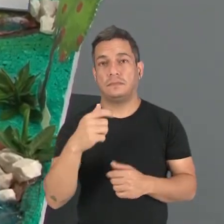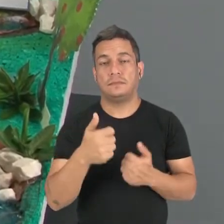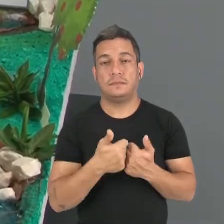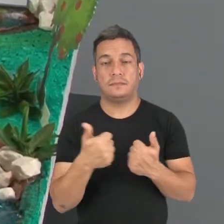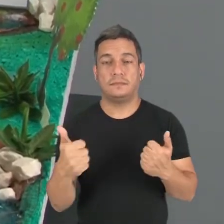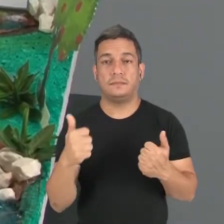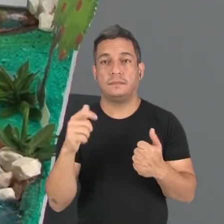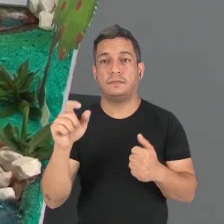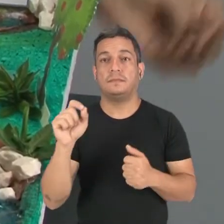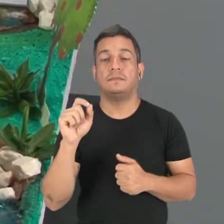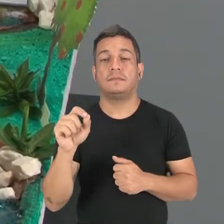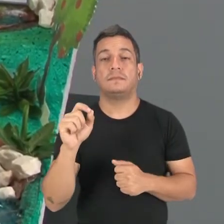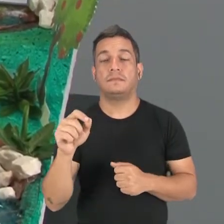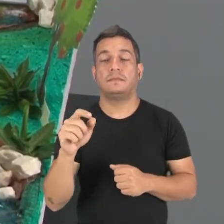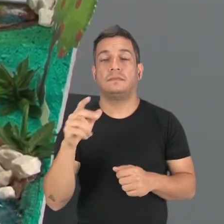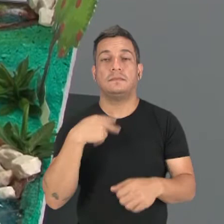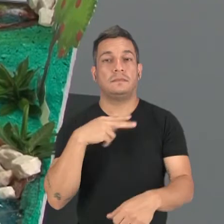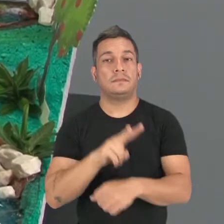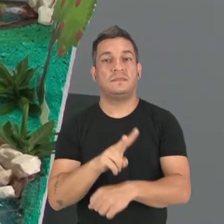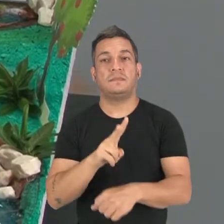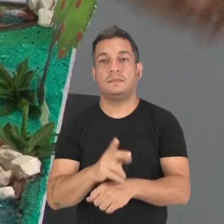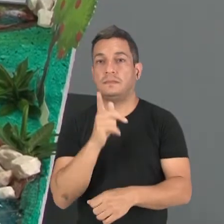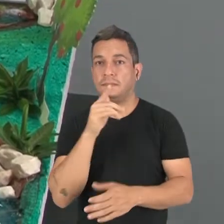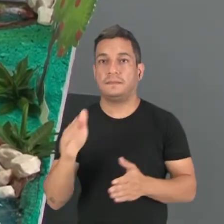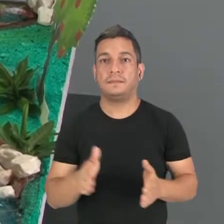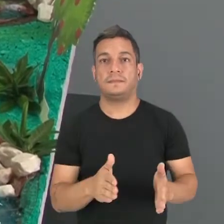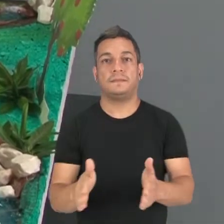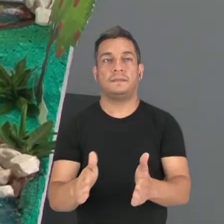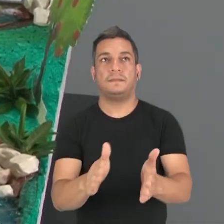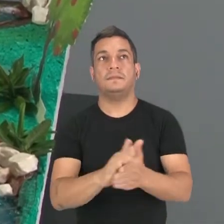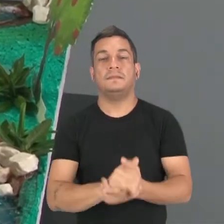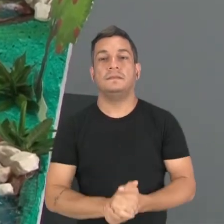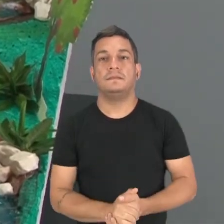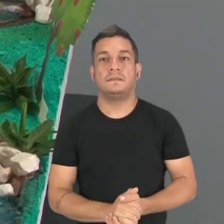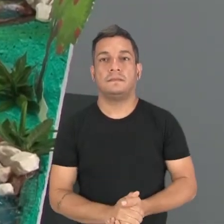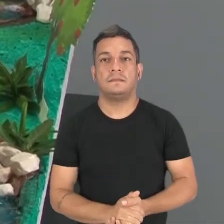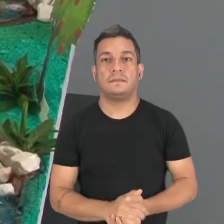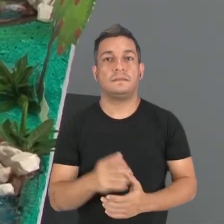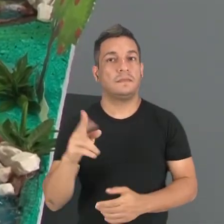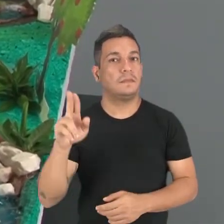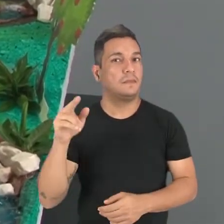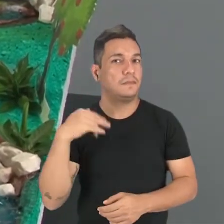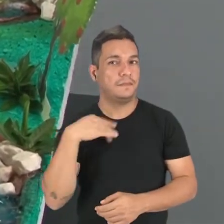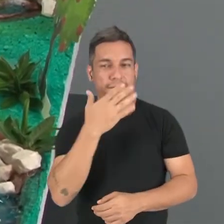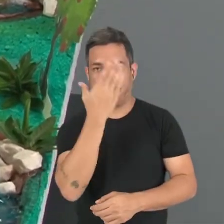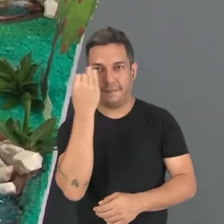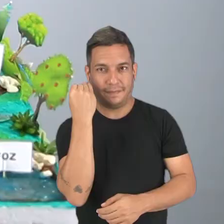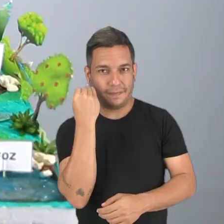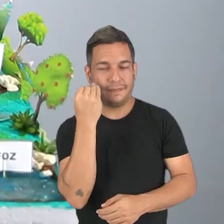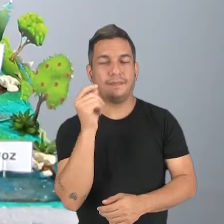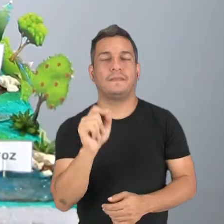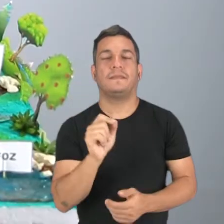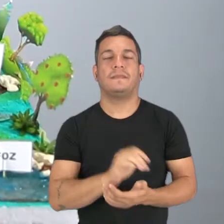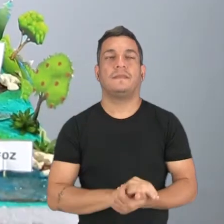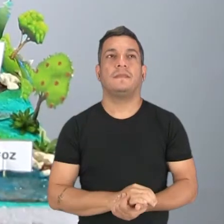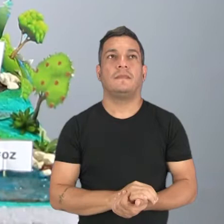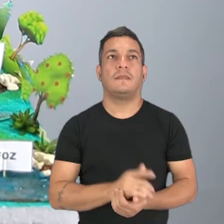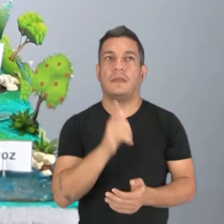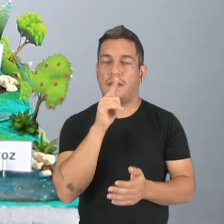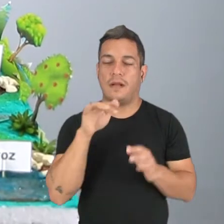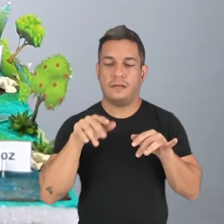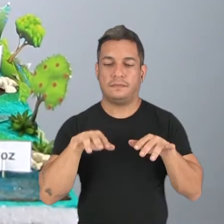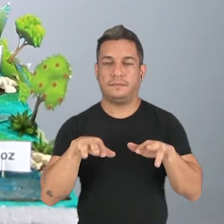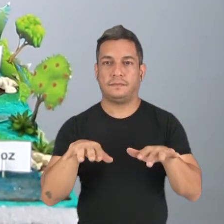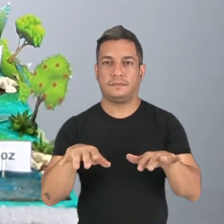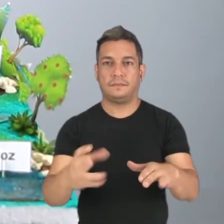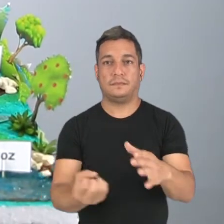tem às margens, são para proteger os nossos rios. Então, vejam, nunca mais ninguém vai esquecer, hein? Olha só, a água escorrendo